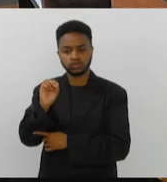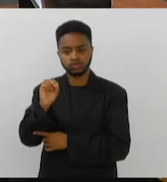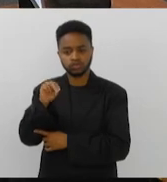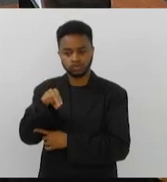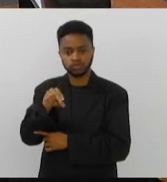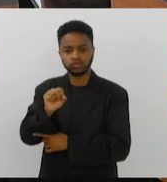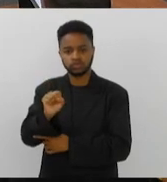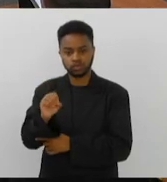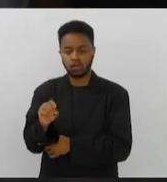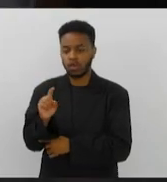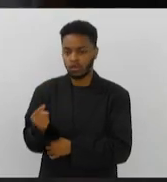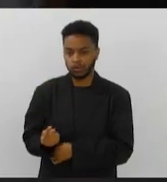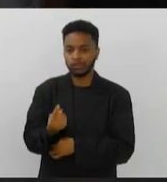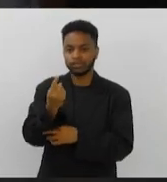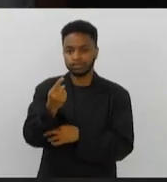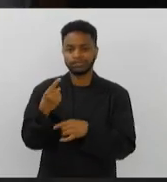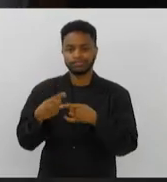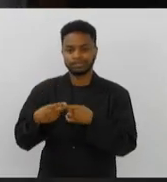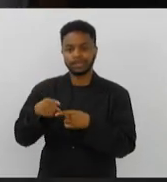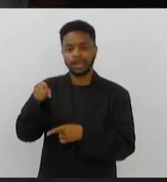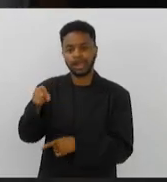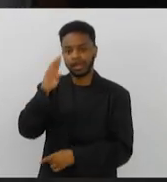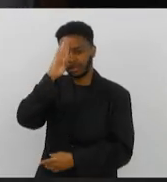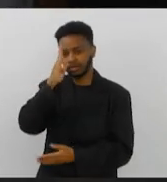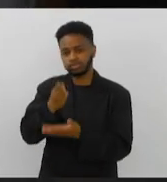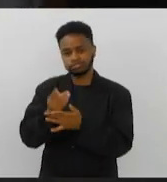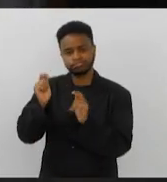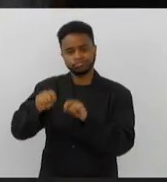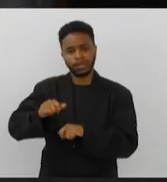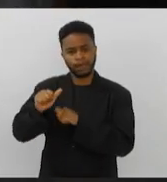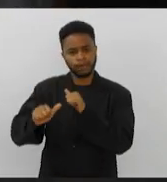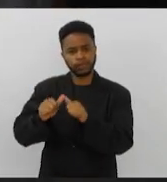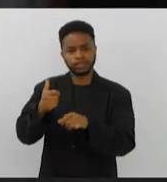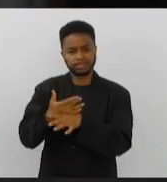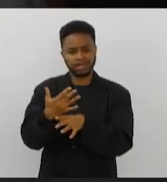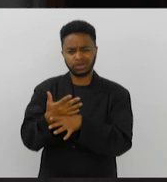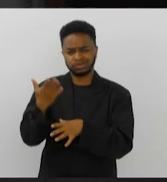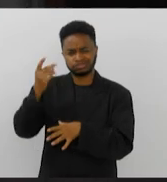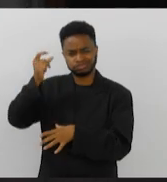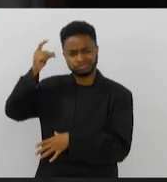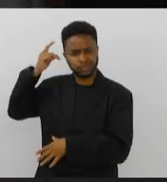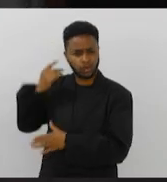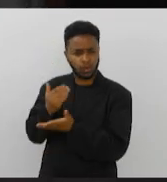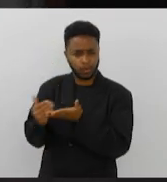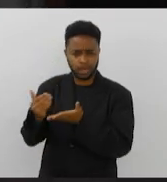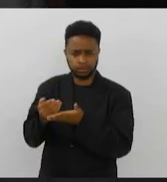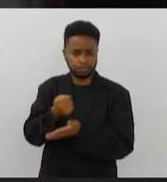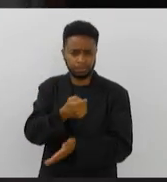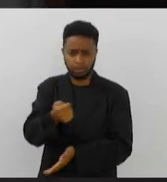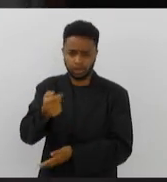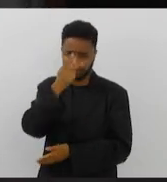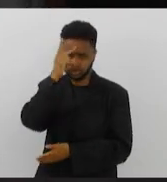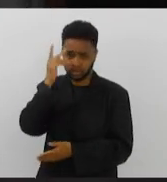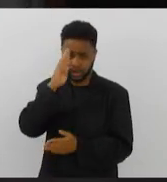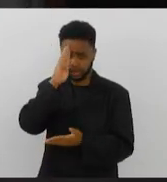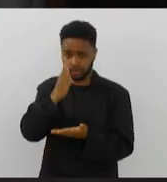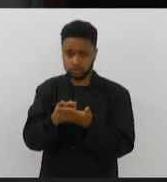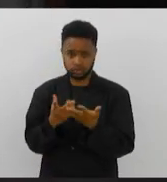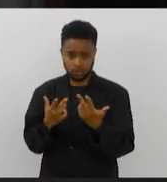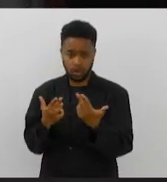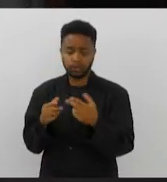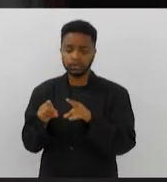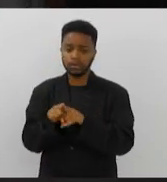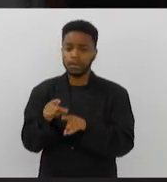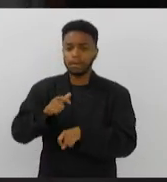Afonso acreditou que a gente pudesse mudar a história na cidade lá no início coisa que pouca gente faz eh nos meus momentos